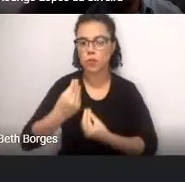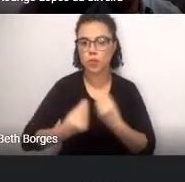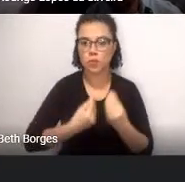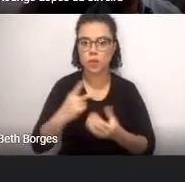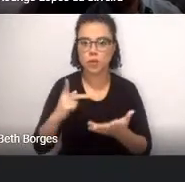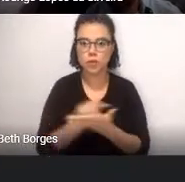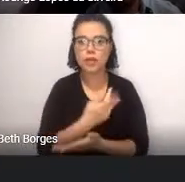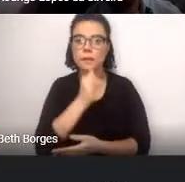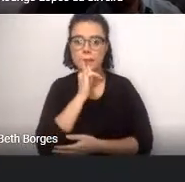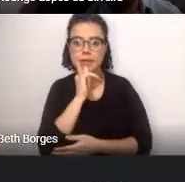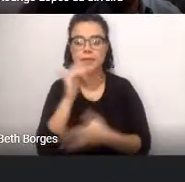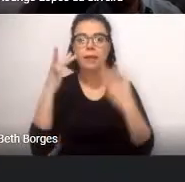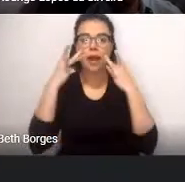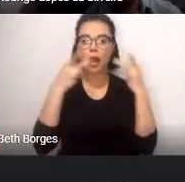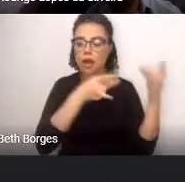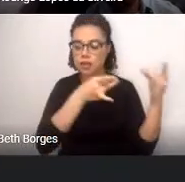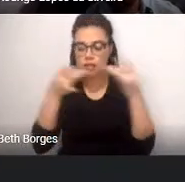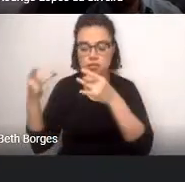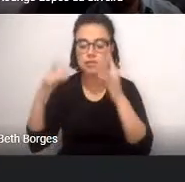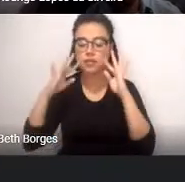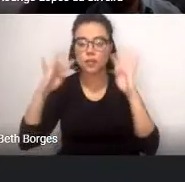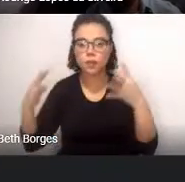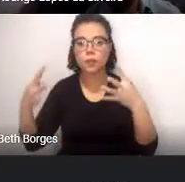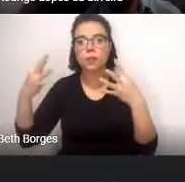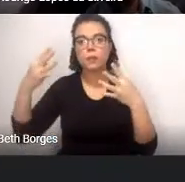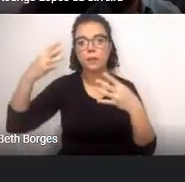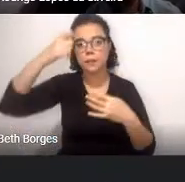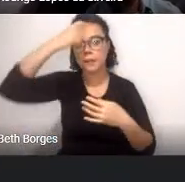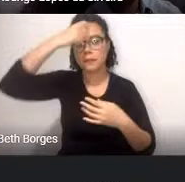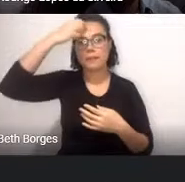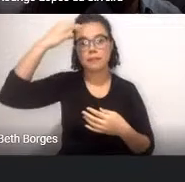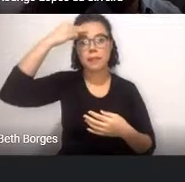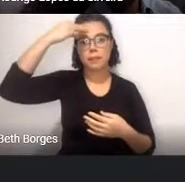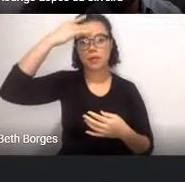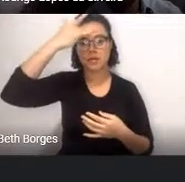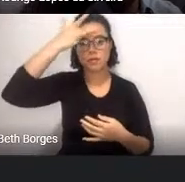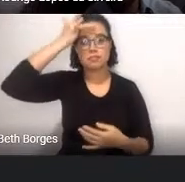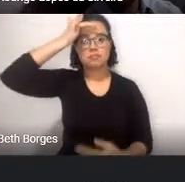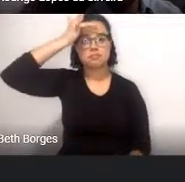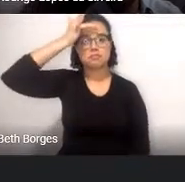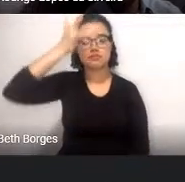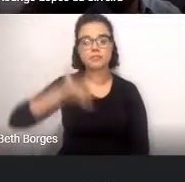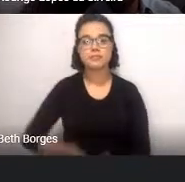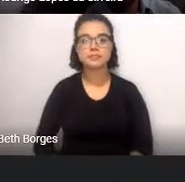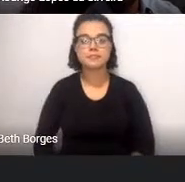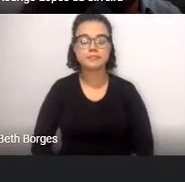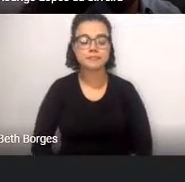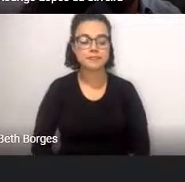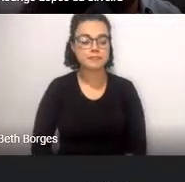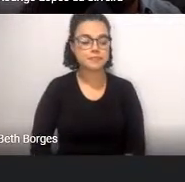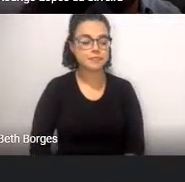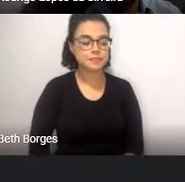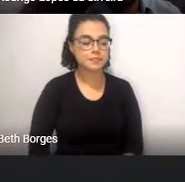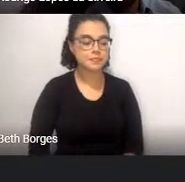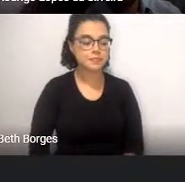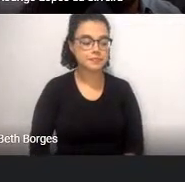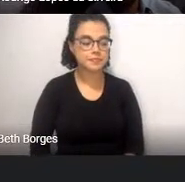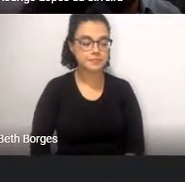atenção, memória, tá? E assim consecutivamente. Pode passar, Rafael.